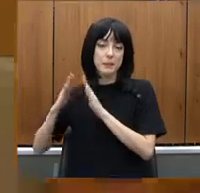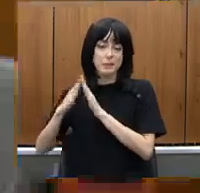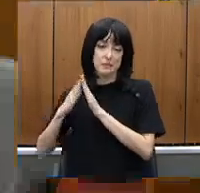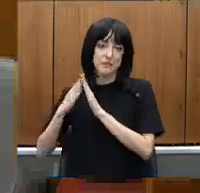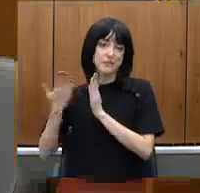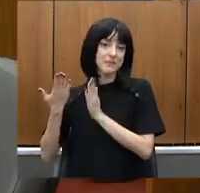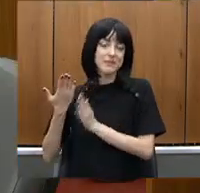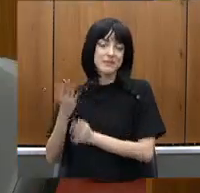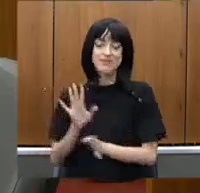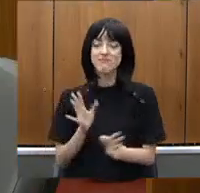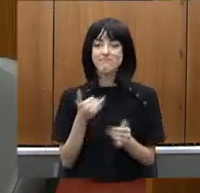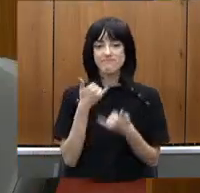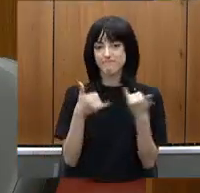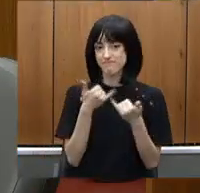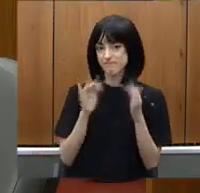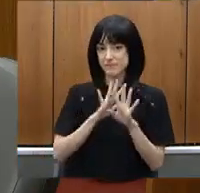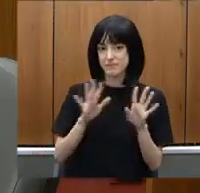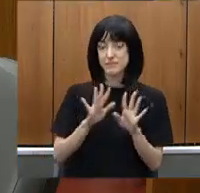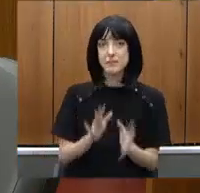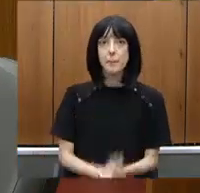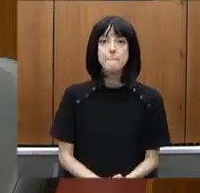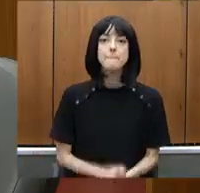discutir também